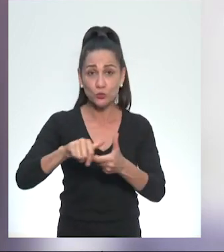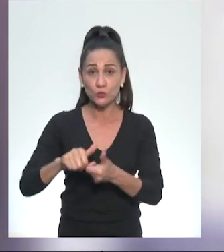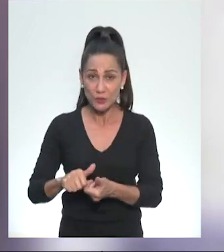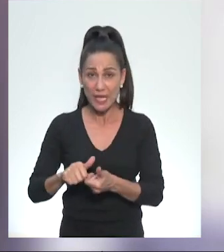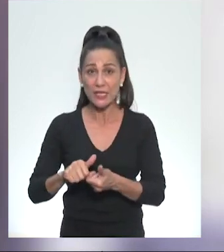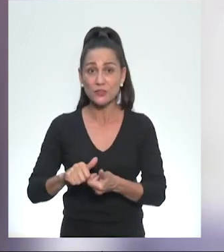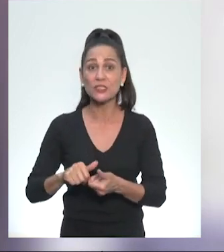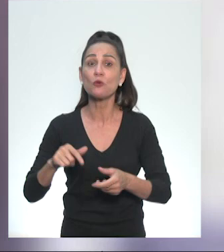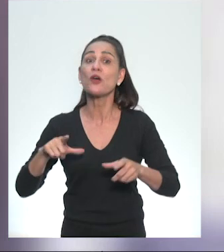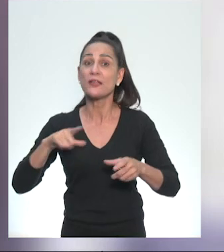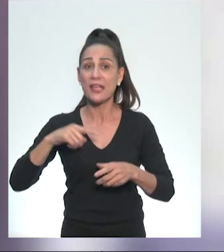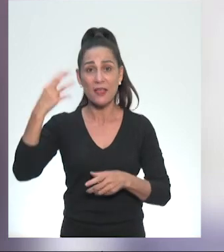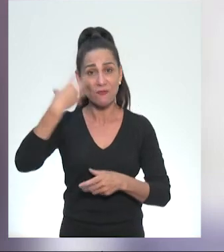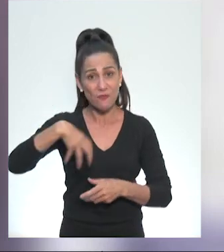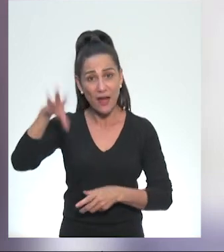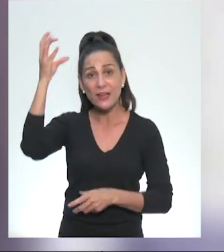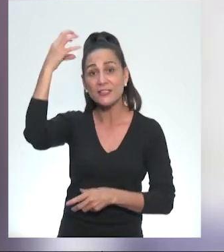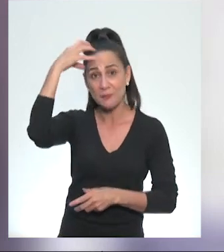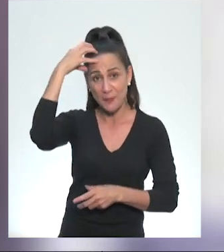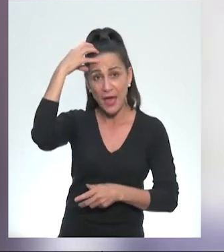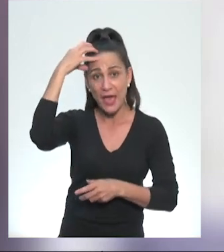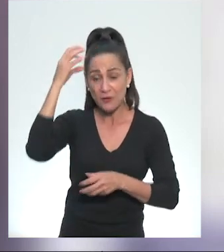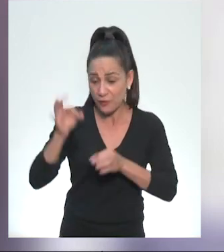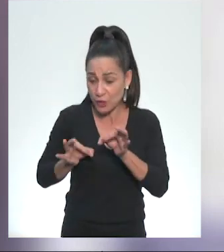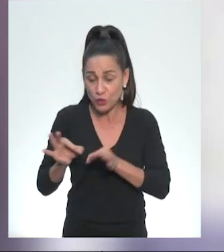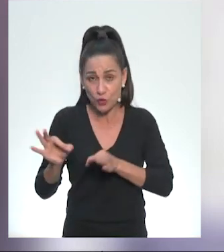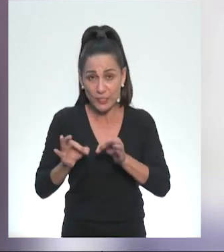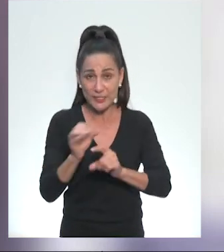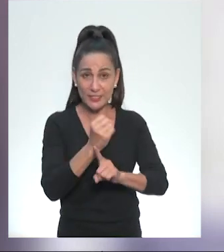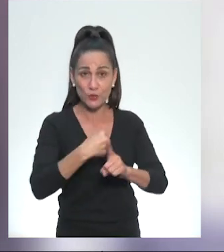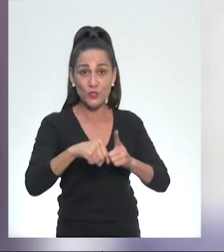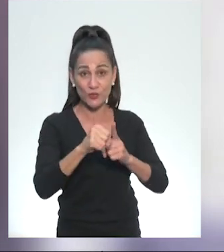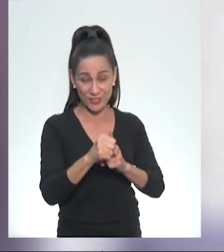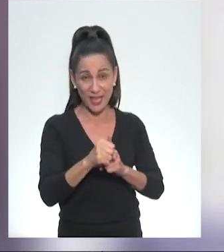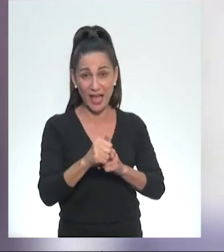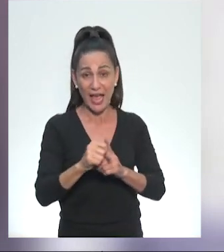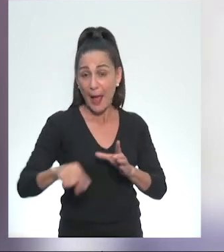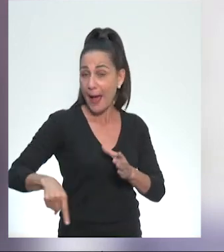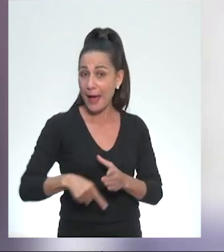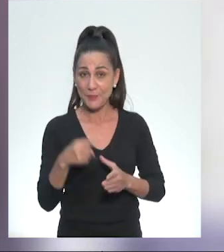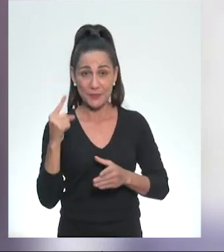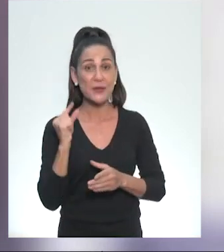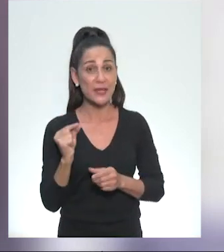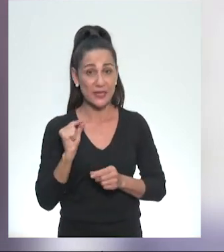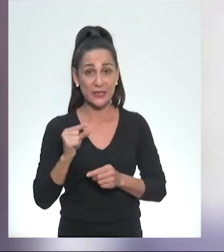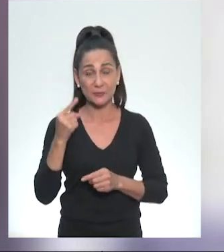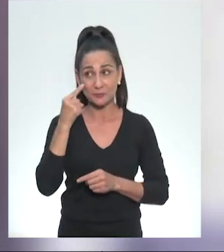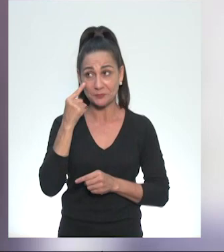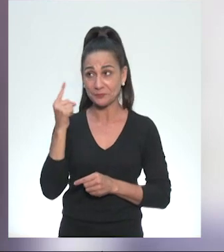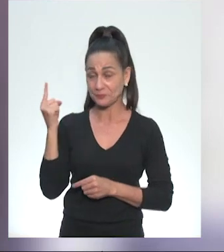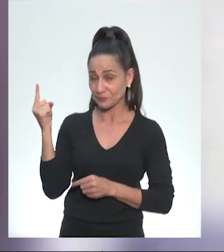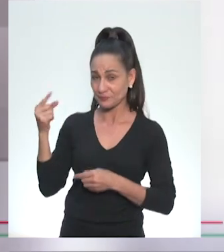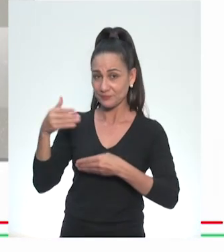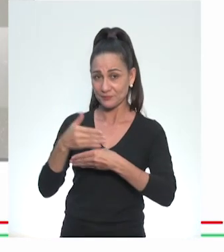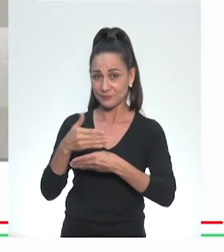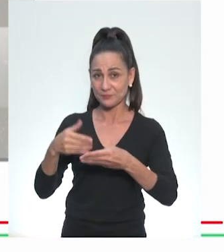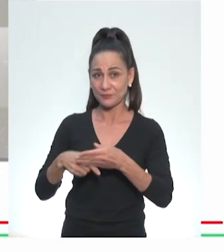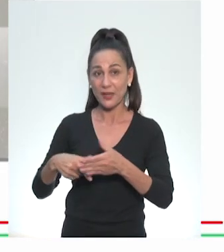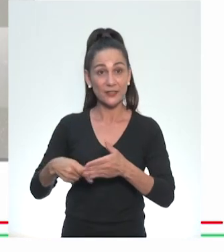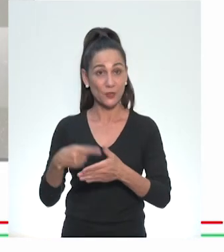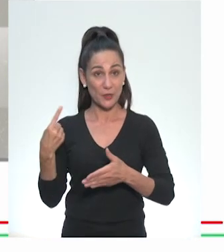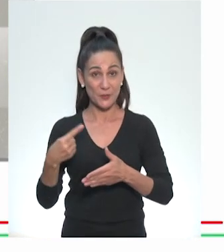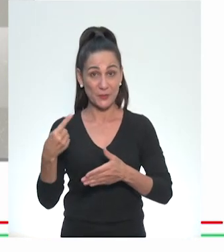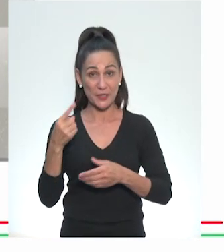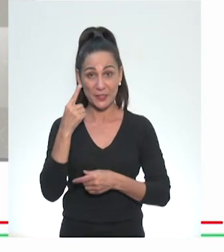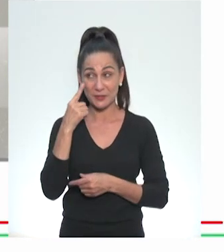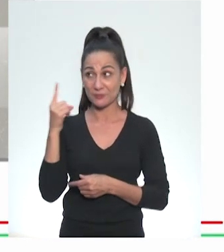reinos, impérios e também outras formas de organizações sociais. A primeira, pode passar o próximo slide aí para o pessoal dar